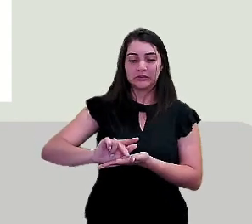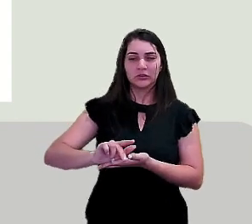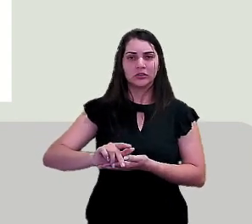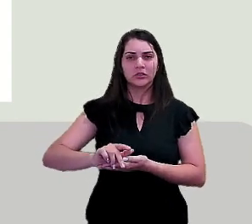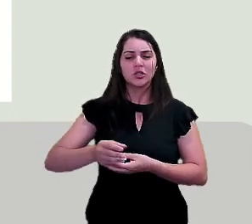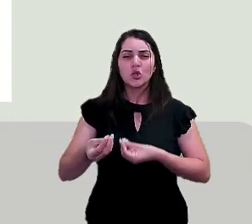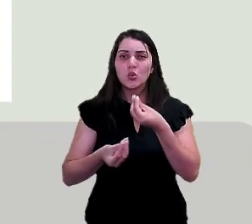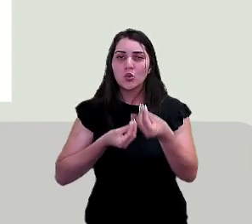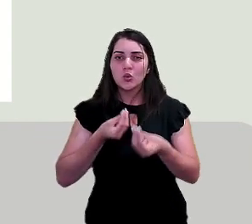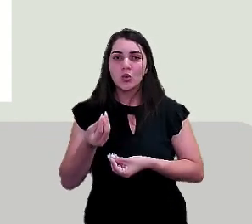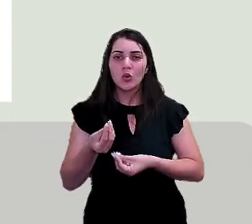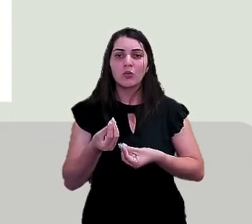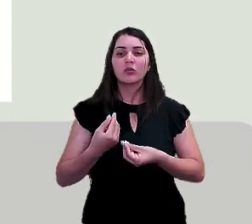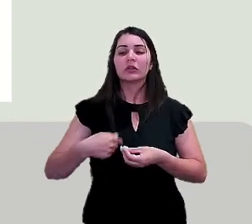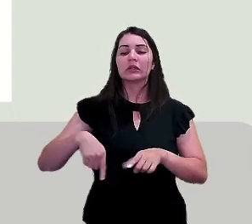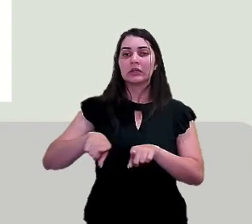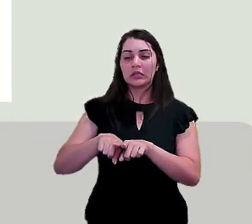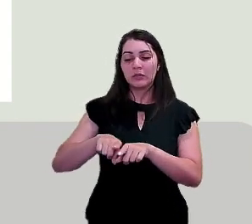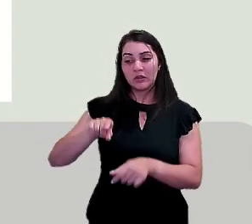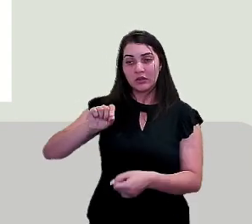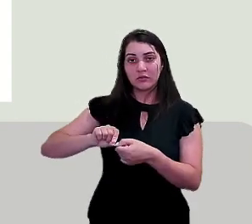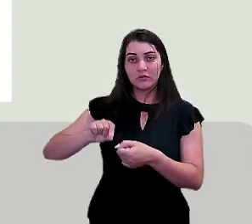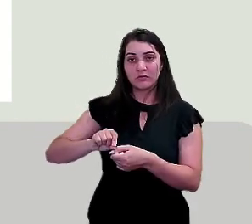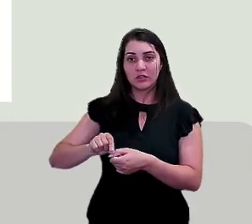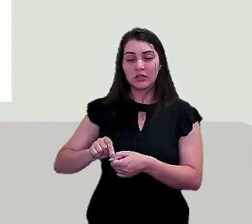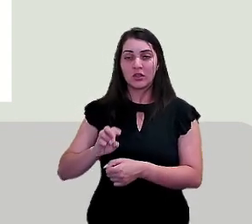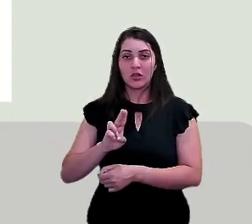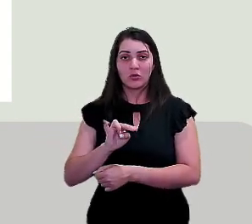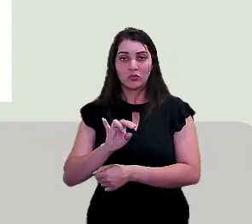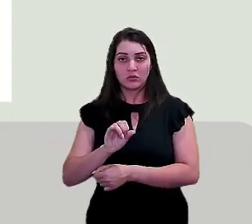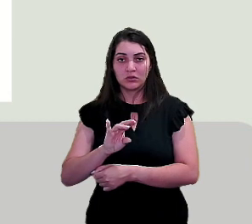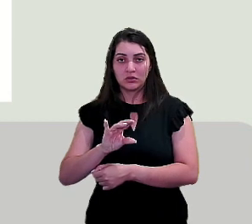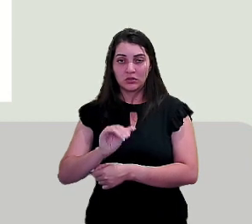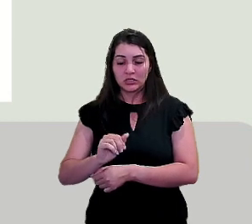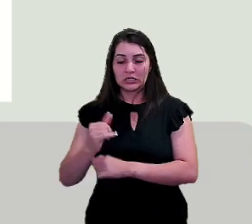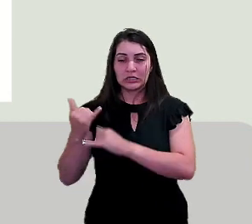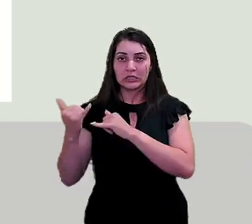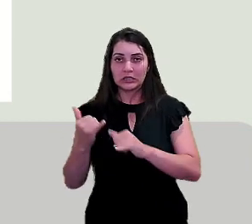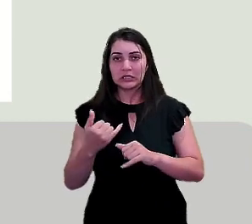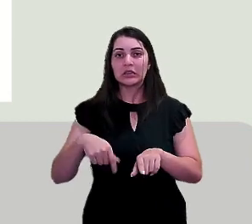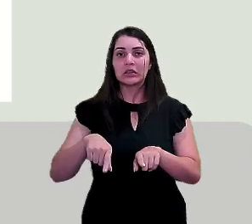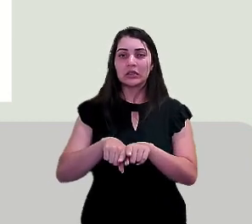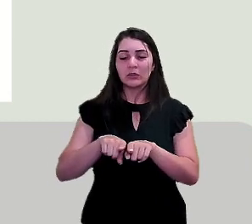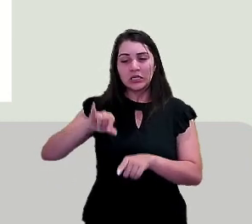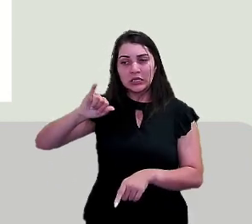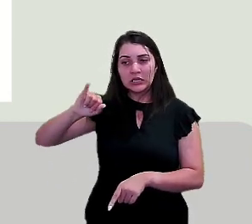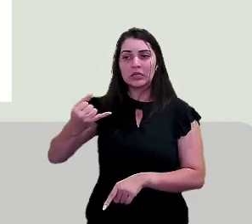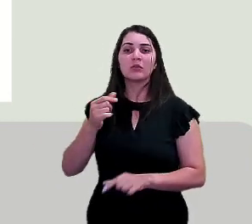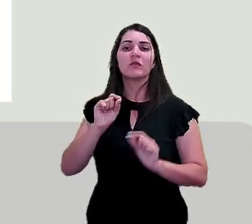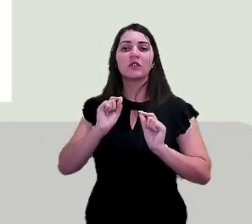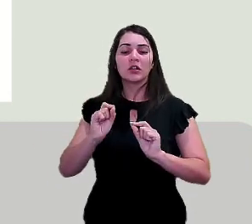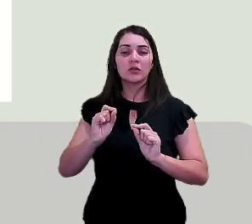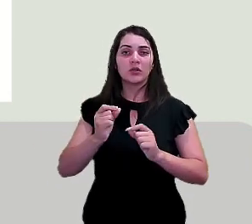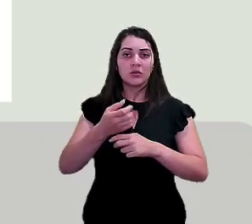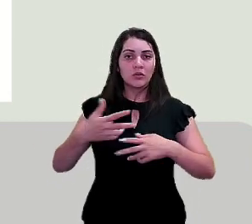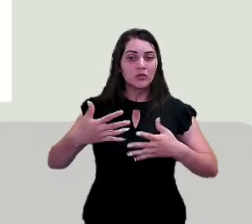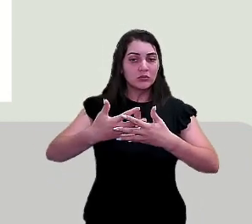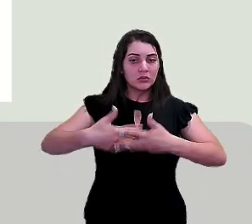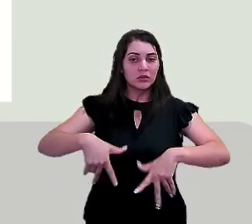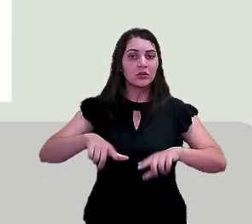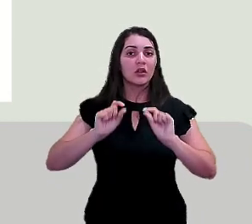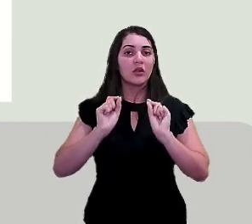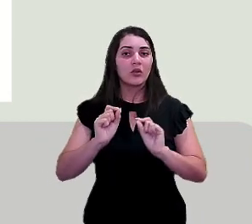quando são construídas usinas hidrelétricas nos rios, também está sendo aproveitado um recurso natural, que é